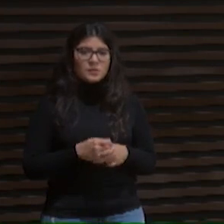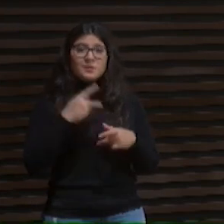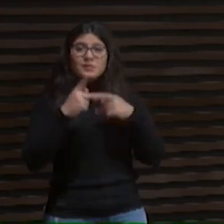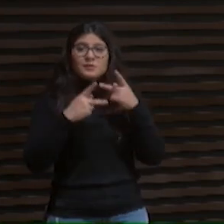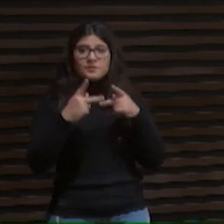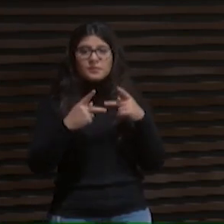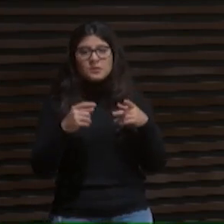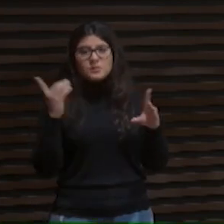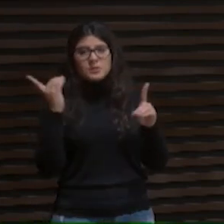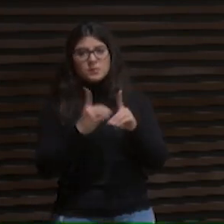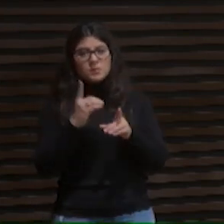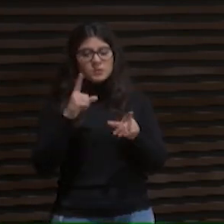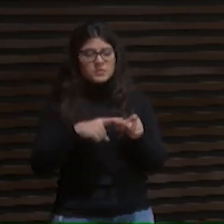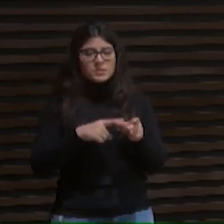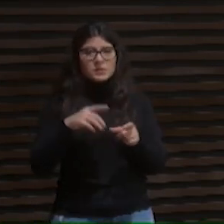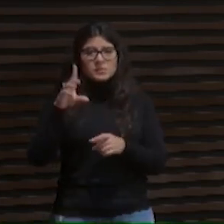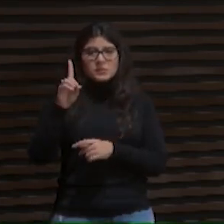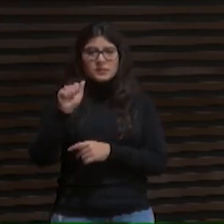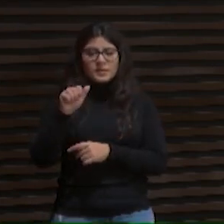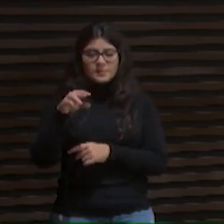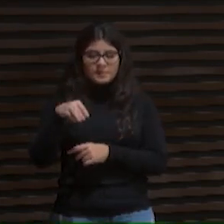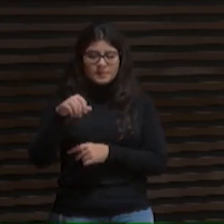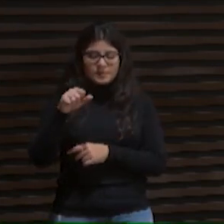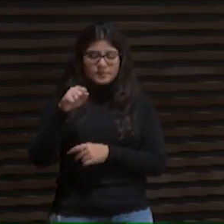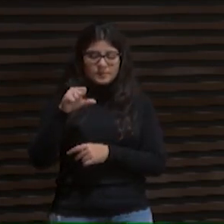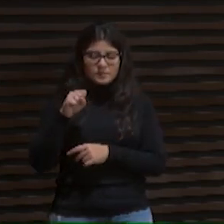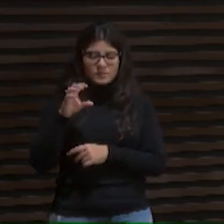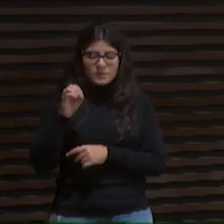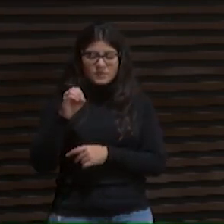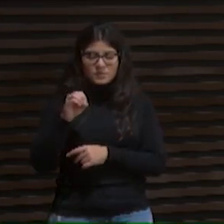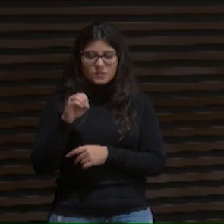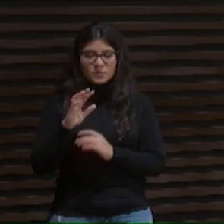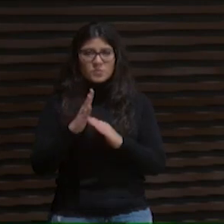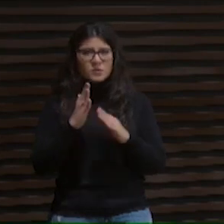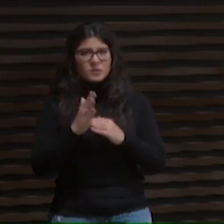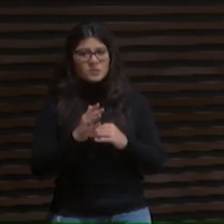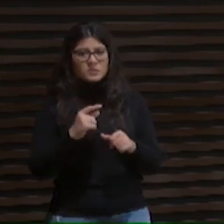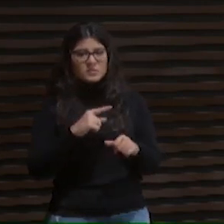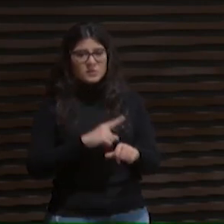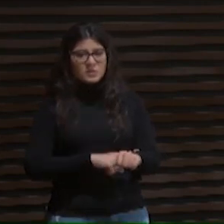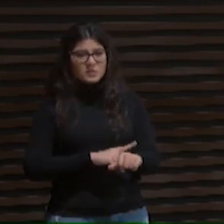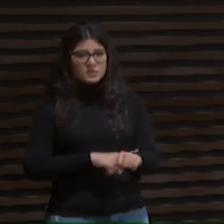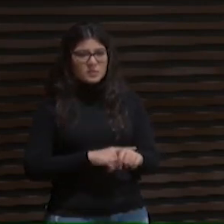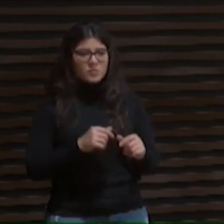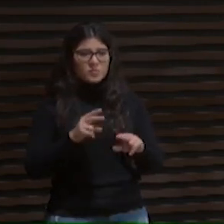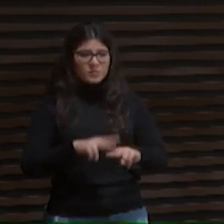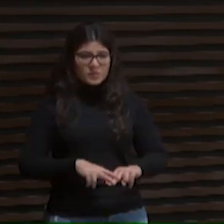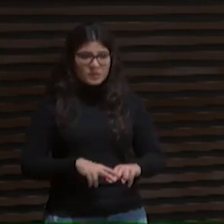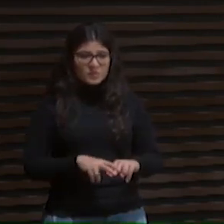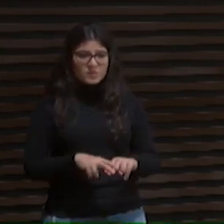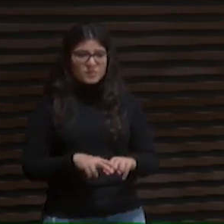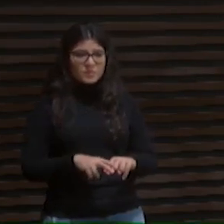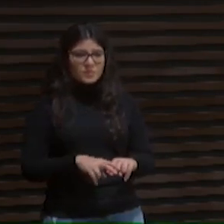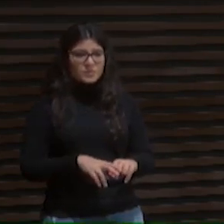sobre Jesus ser o Cristo e o Filho do Senhor em todas essas oportunidades preso. Na segunda oportunidade, quando ele faz a